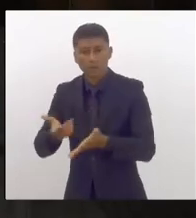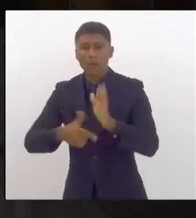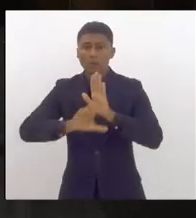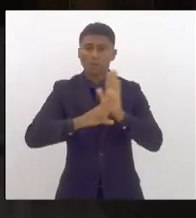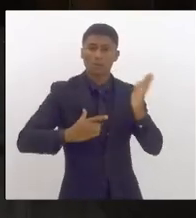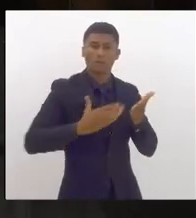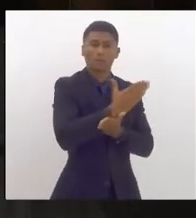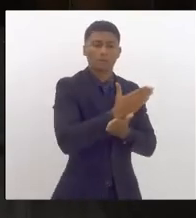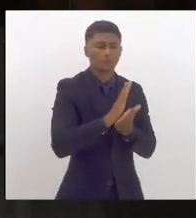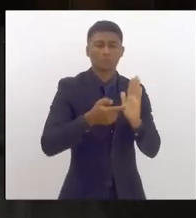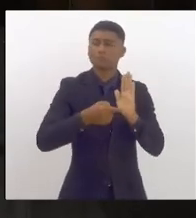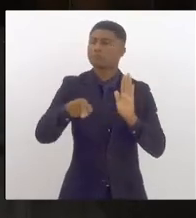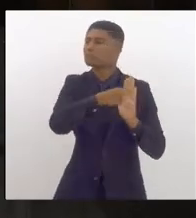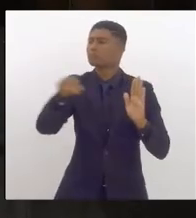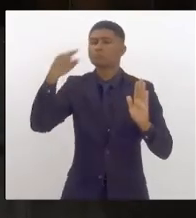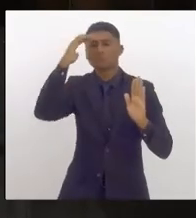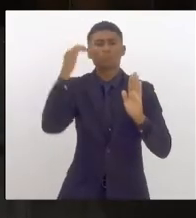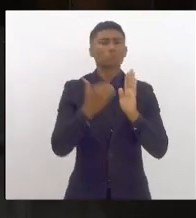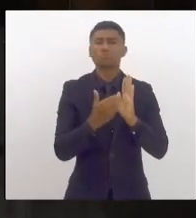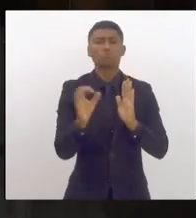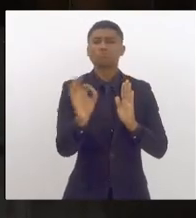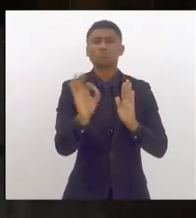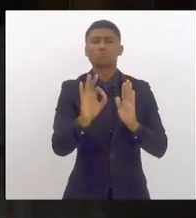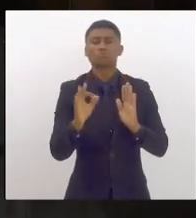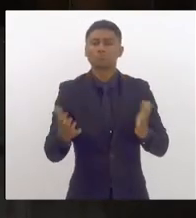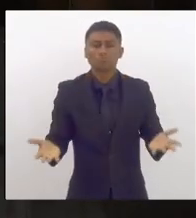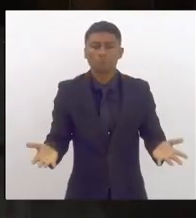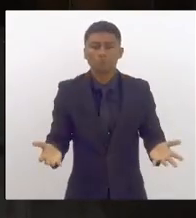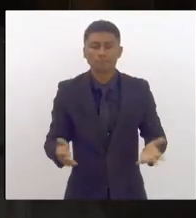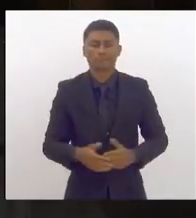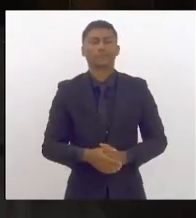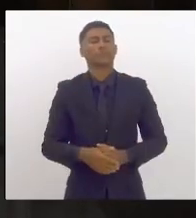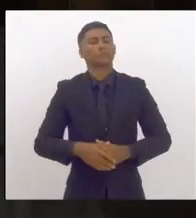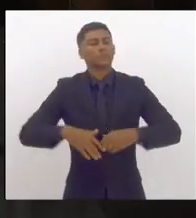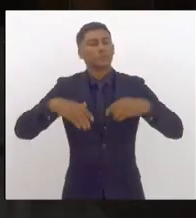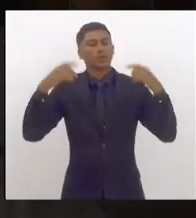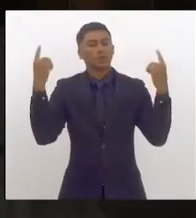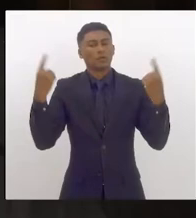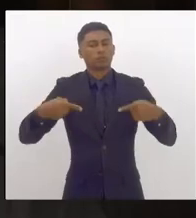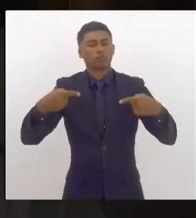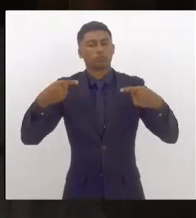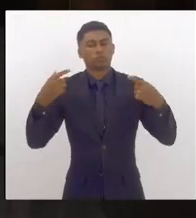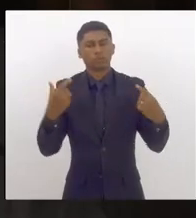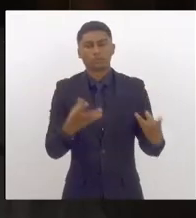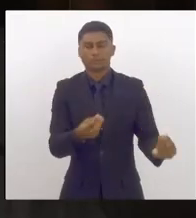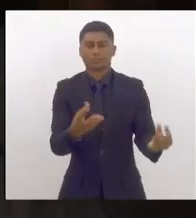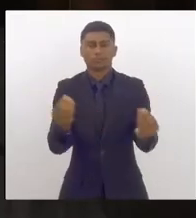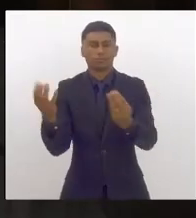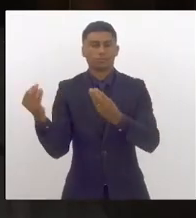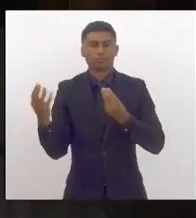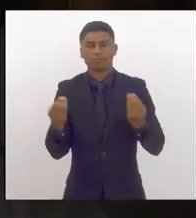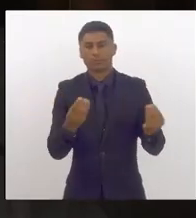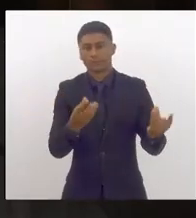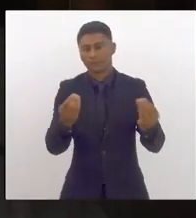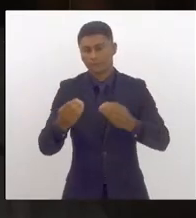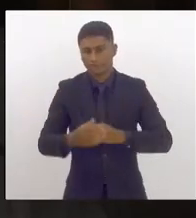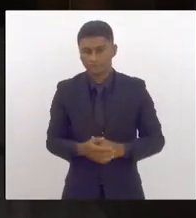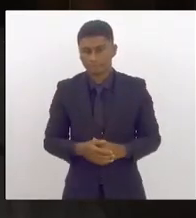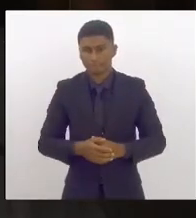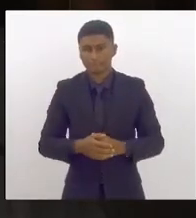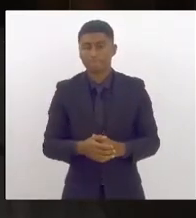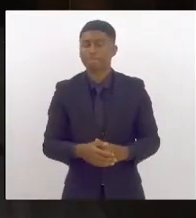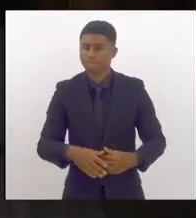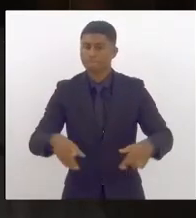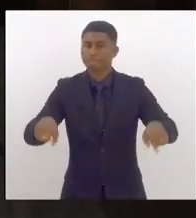aplicação em São José fios São enormes enormes Sem falar na